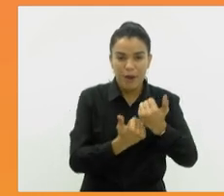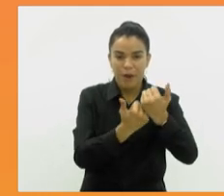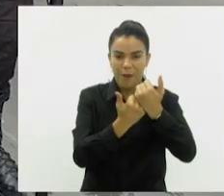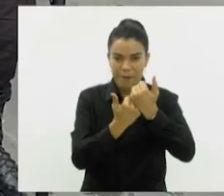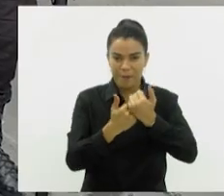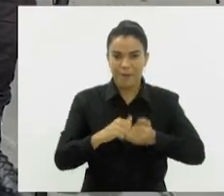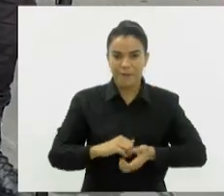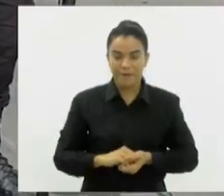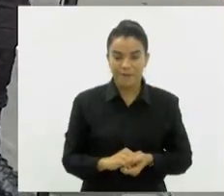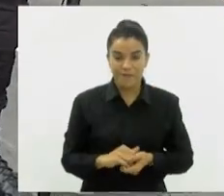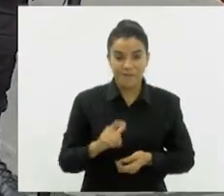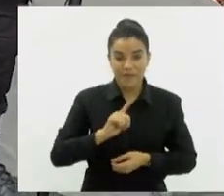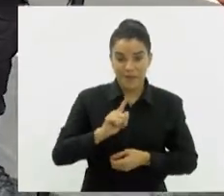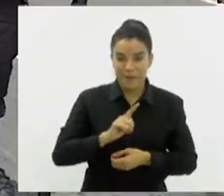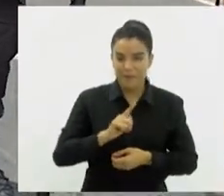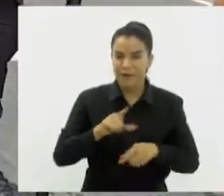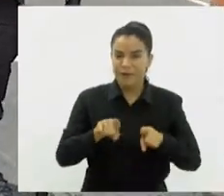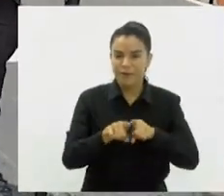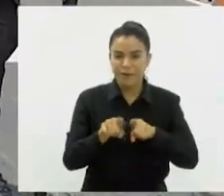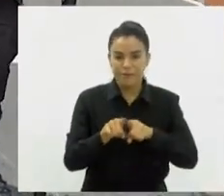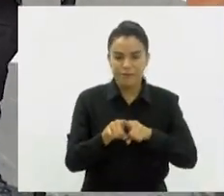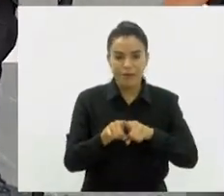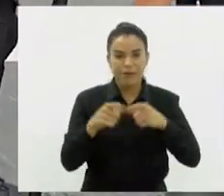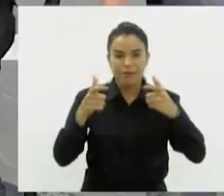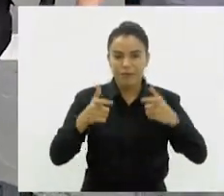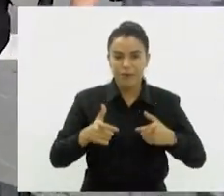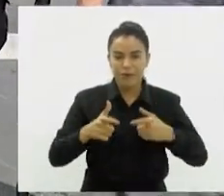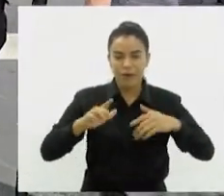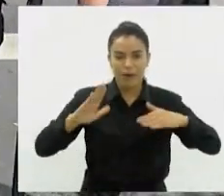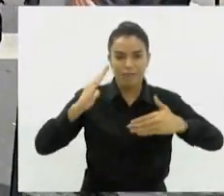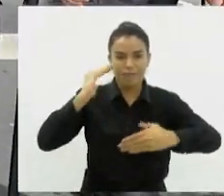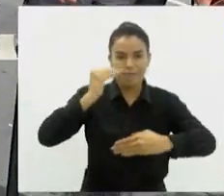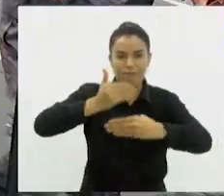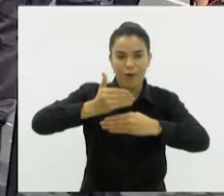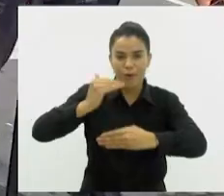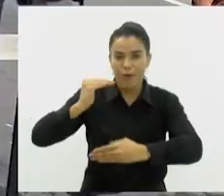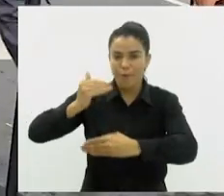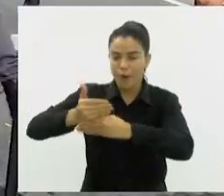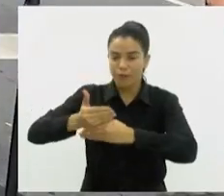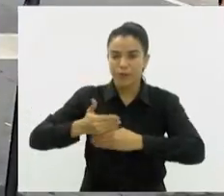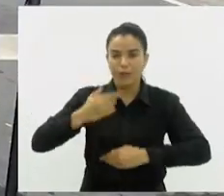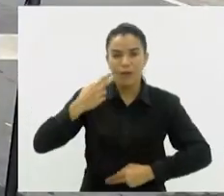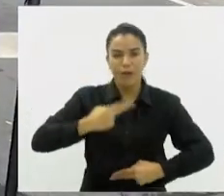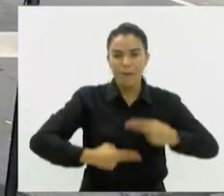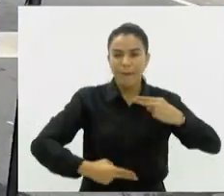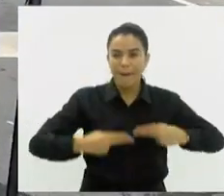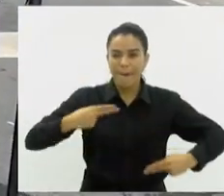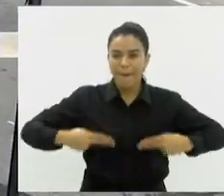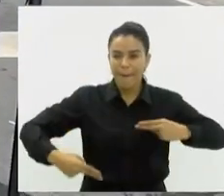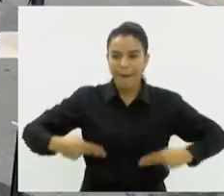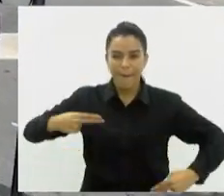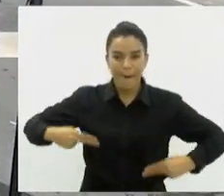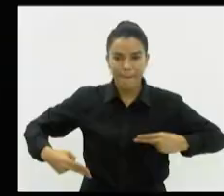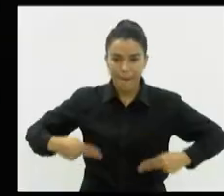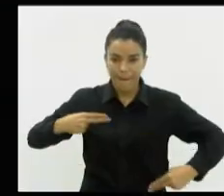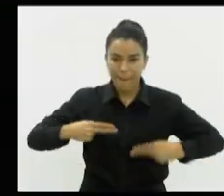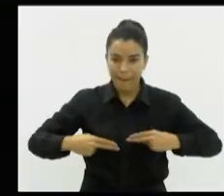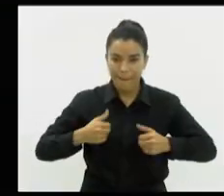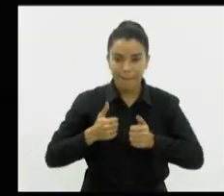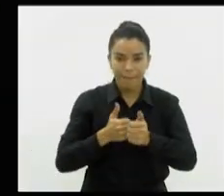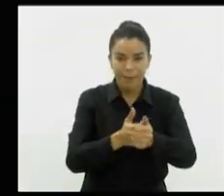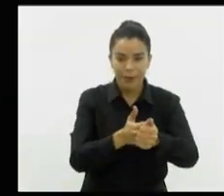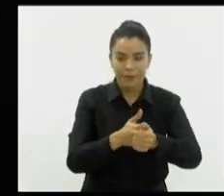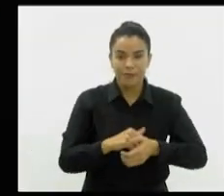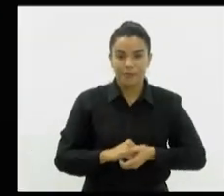operações haverá Bloqueio em 18 áreas do bairro e 18 pontos de revista espalhado a o